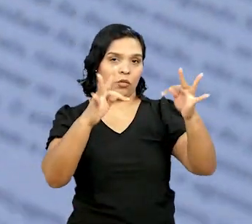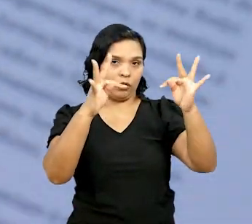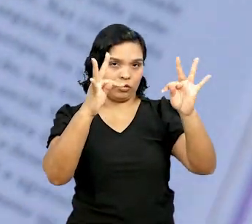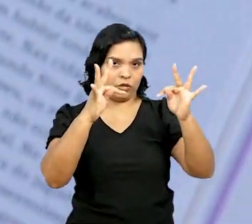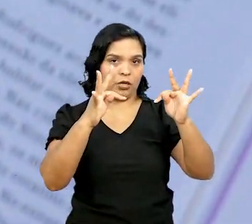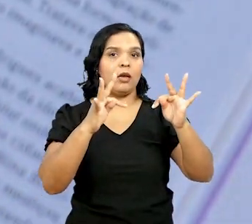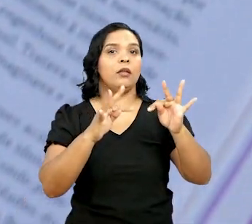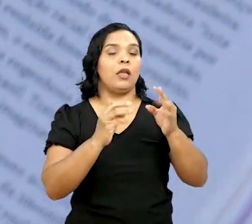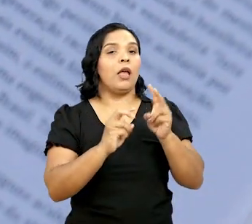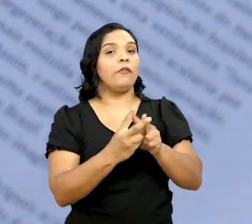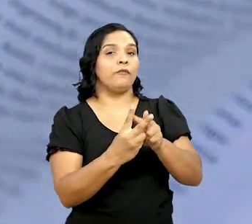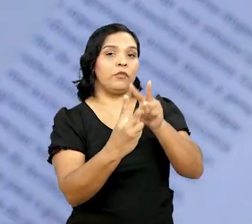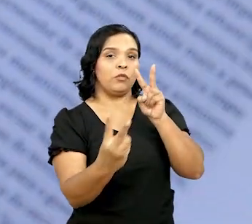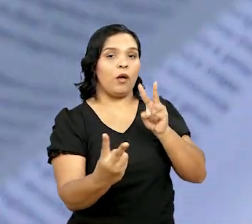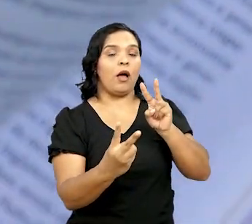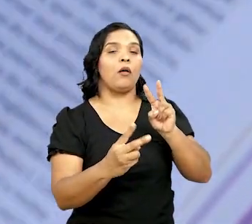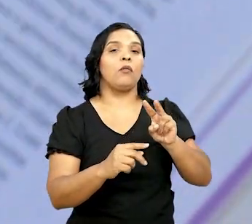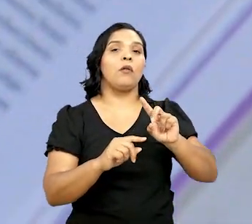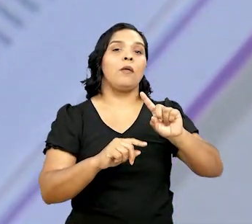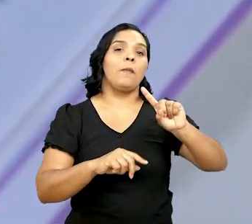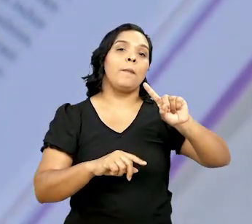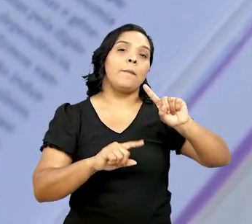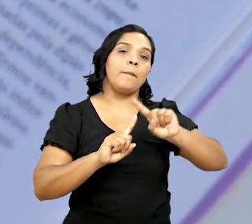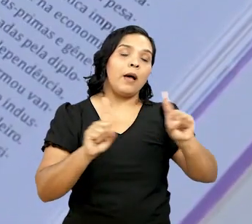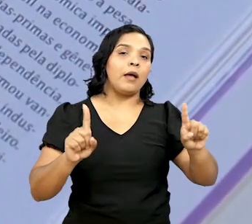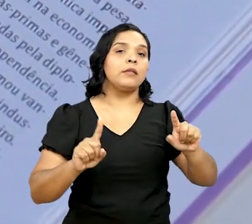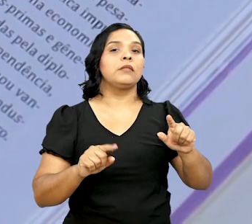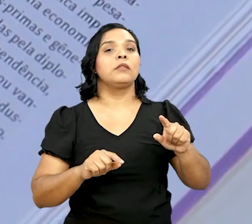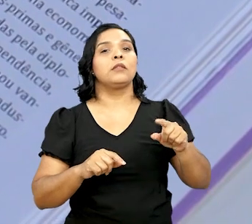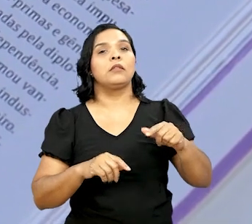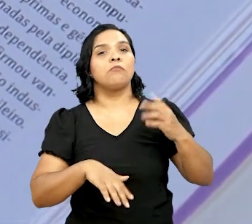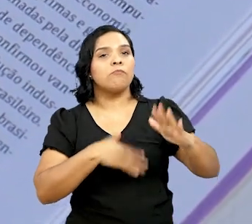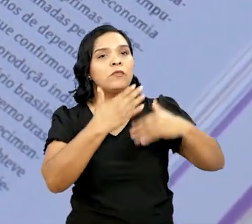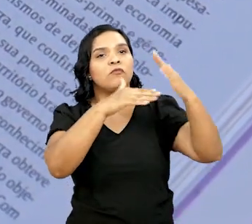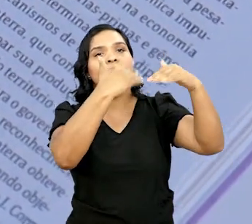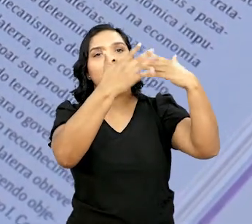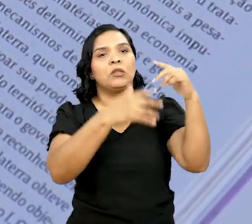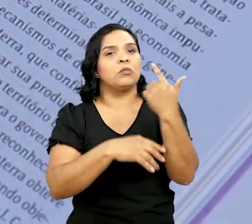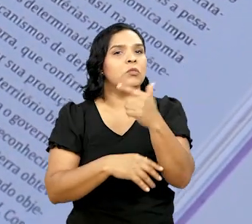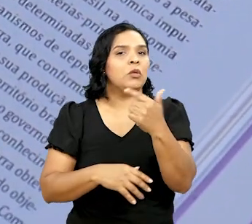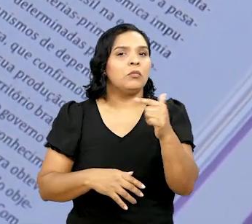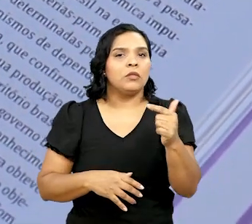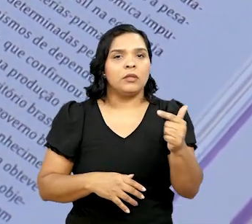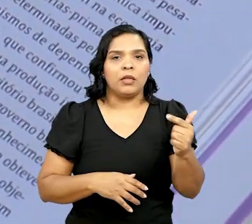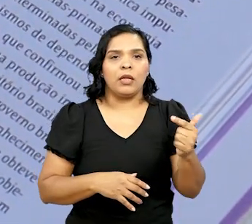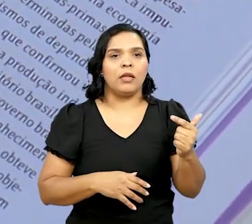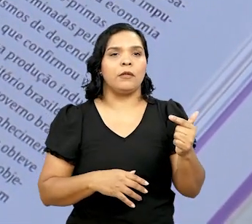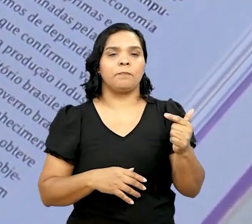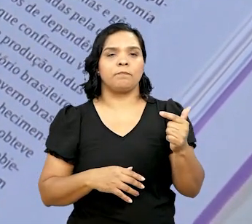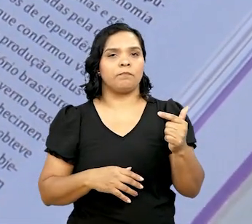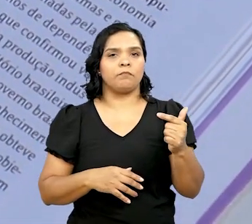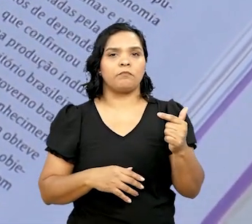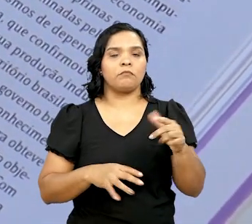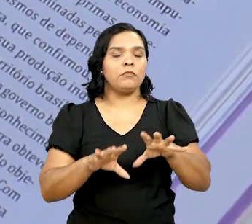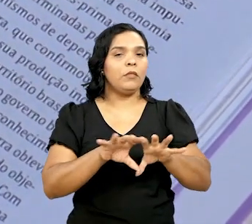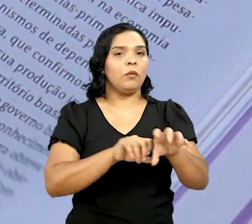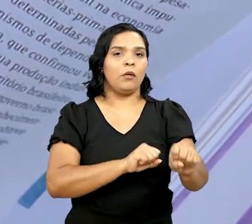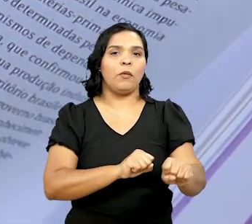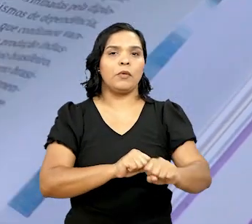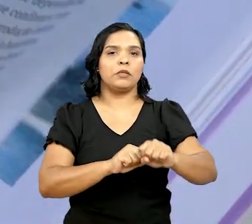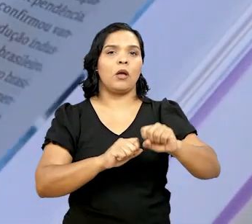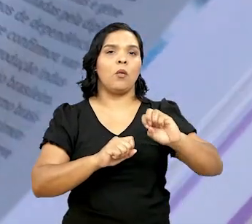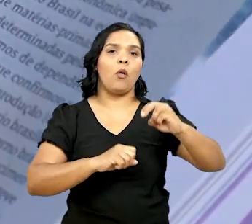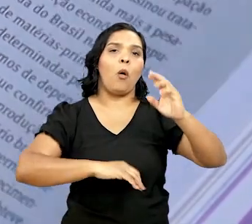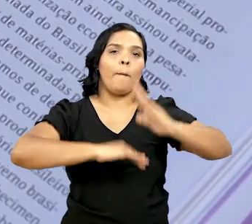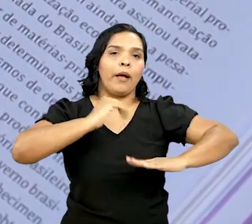da tecnologia, isso de forma remota, mas não há um fomento constante para existir